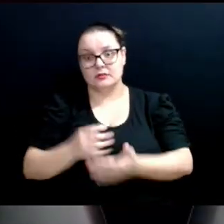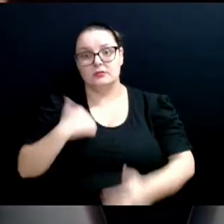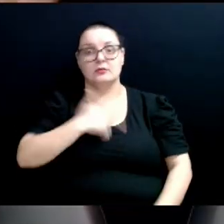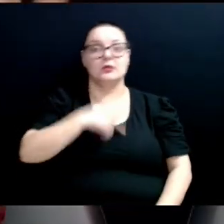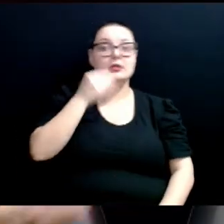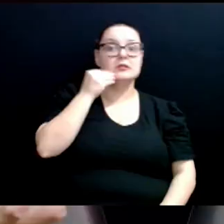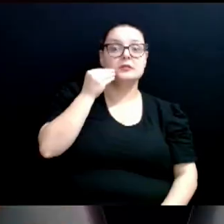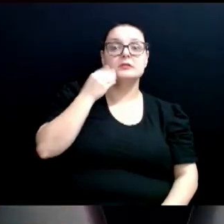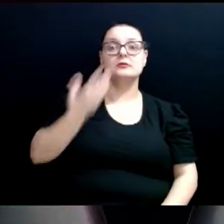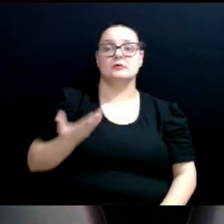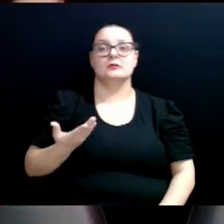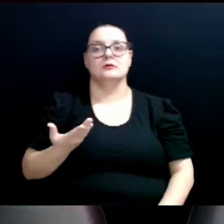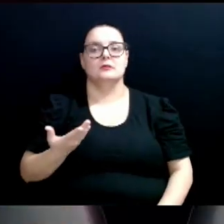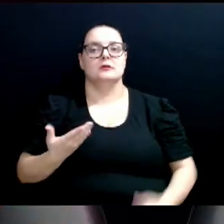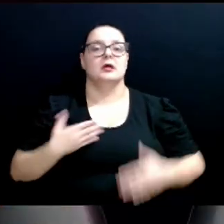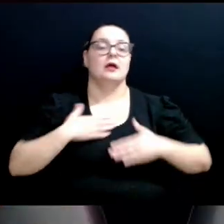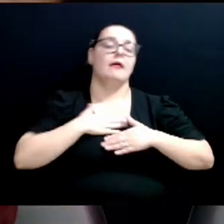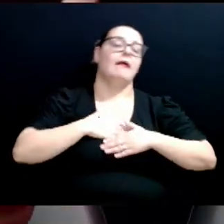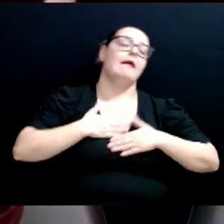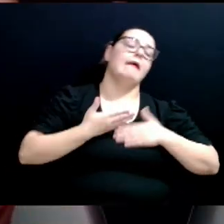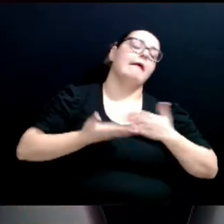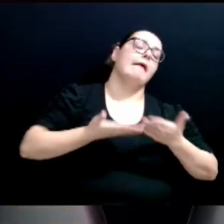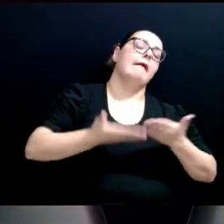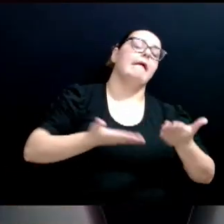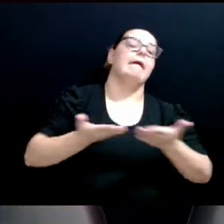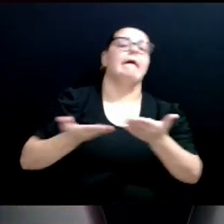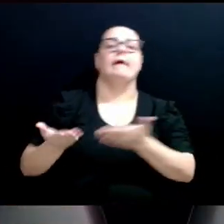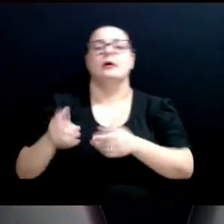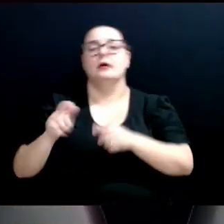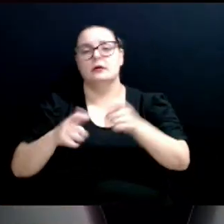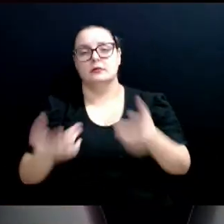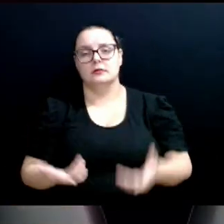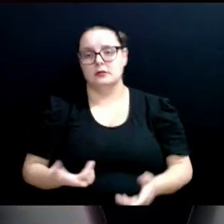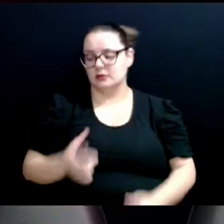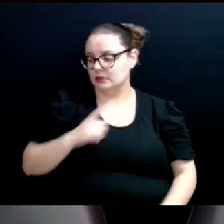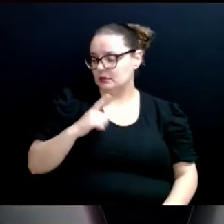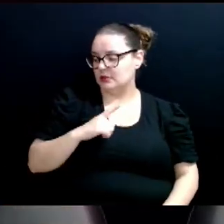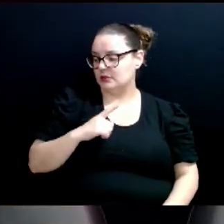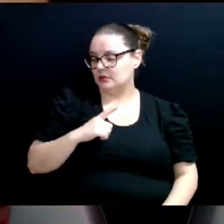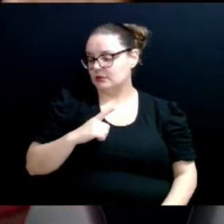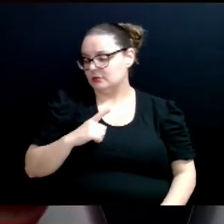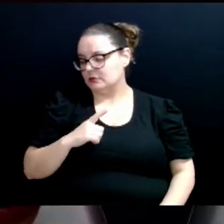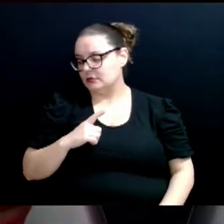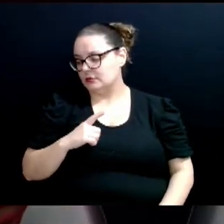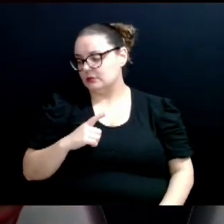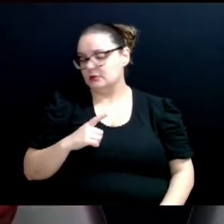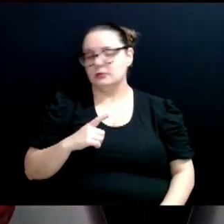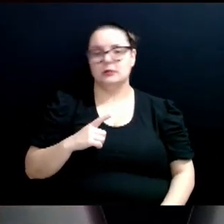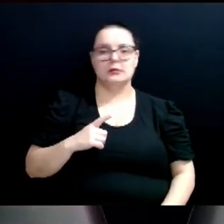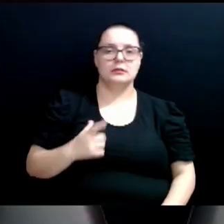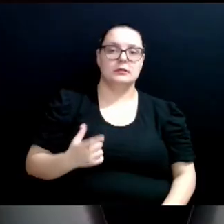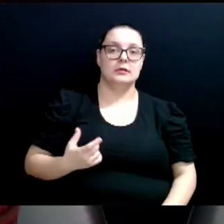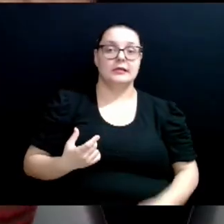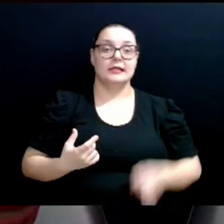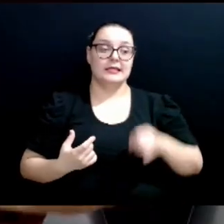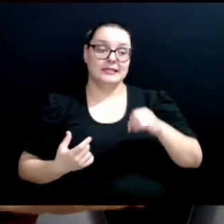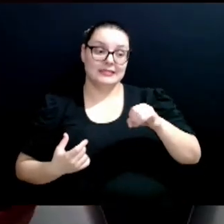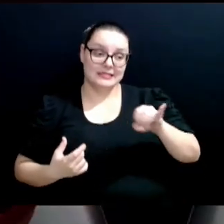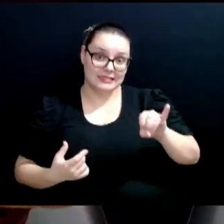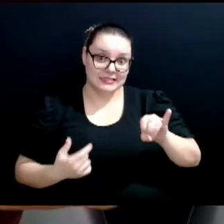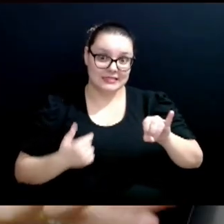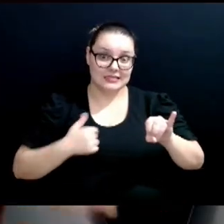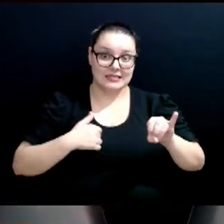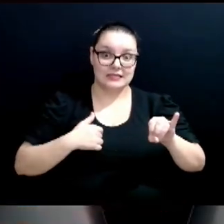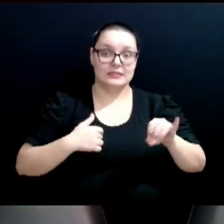tentando agradar as pessoas. Então, tem sempre um se com um então. Então, se eu não conseguir dizer não, ou se eu disser sim,